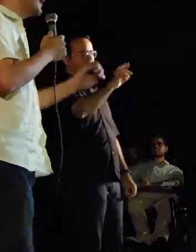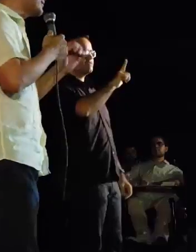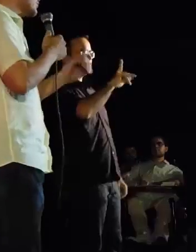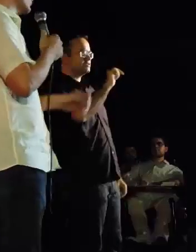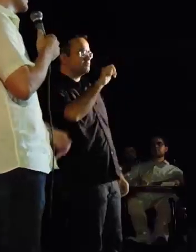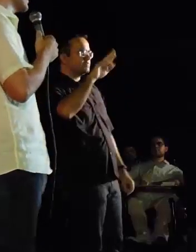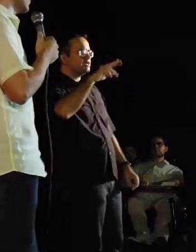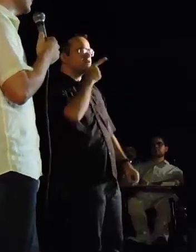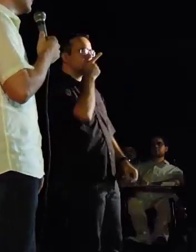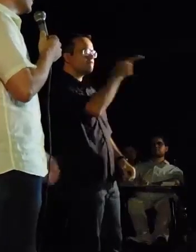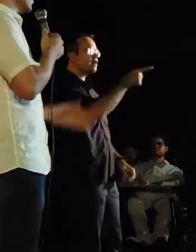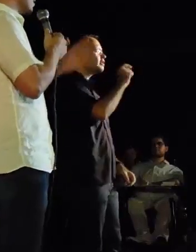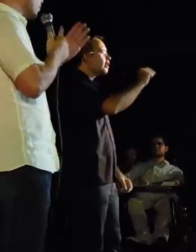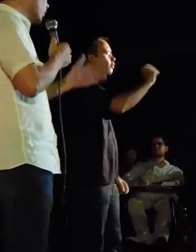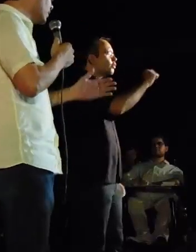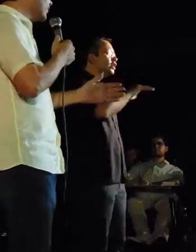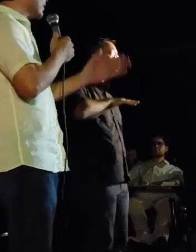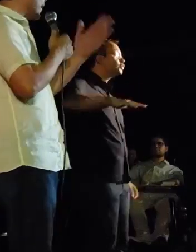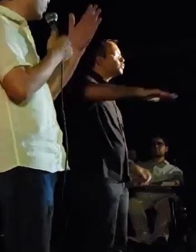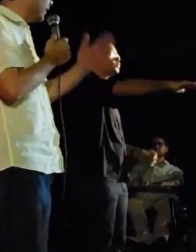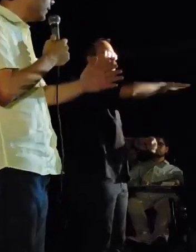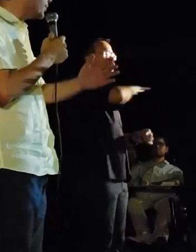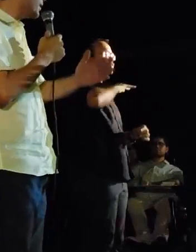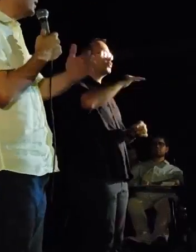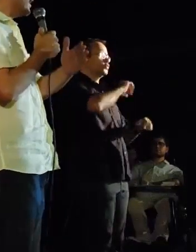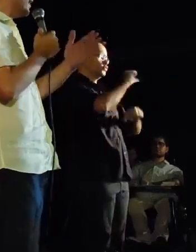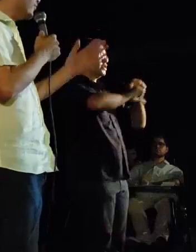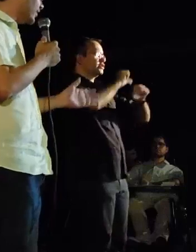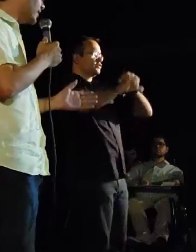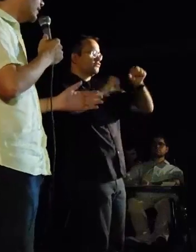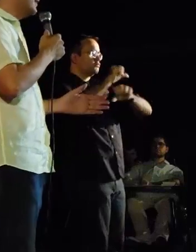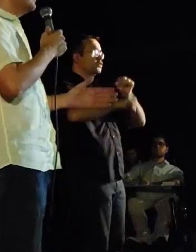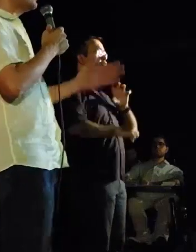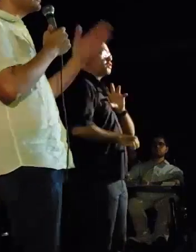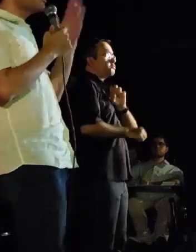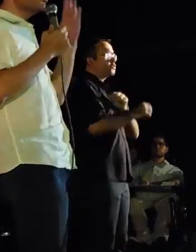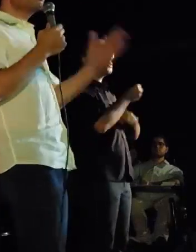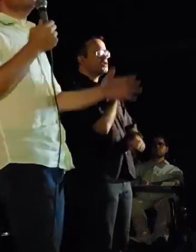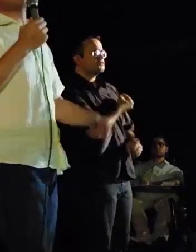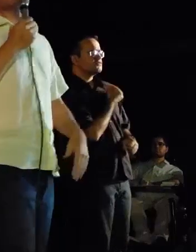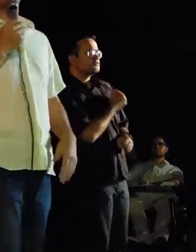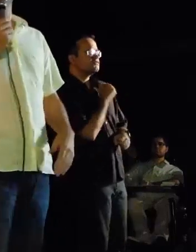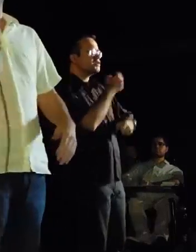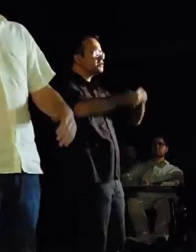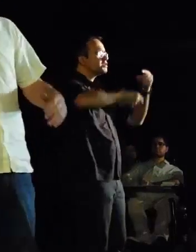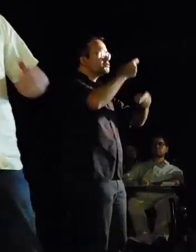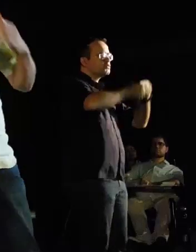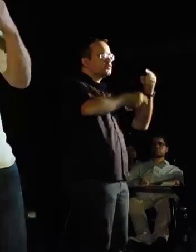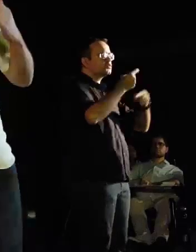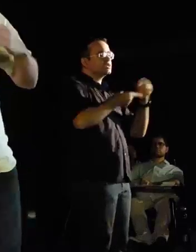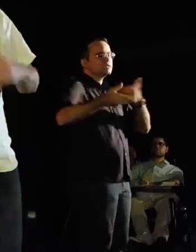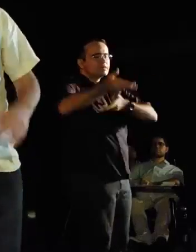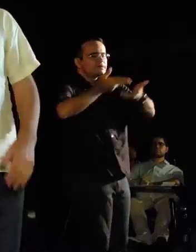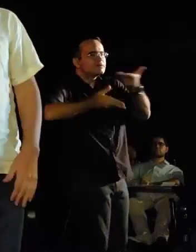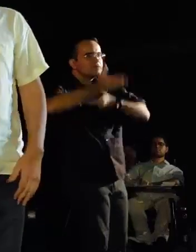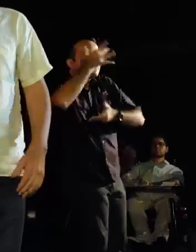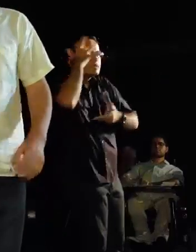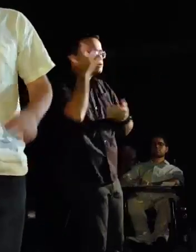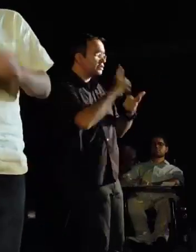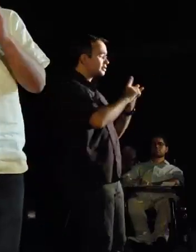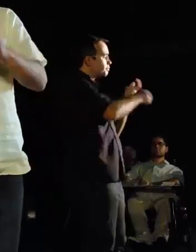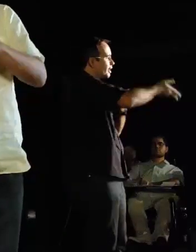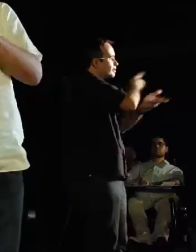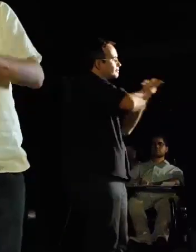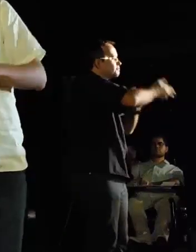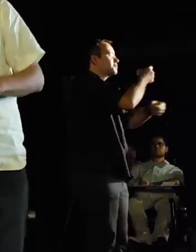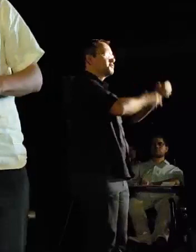tudo está em transformação. O amor, a política, a vida, as relações interpessoais, as relações políticas.